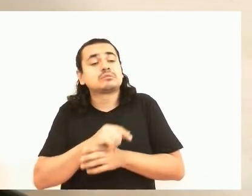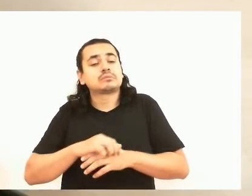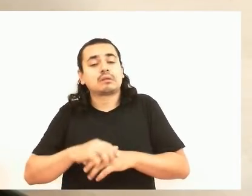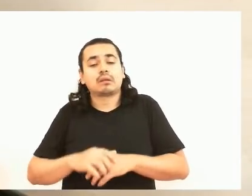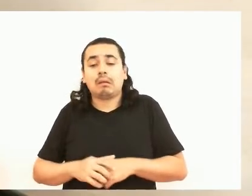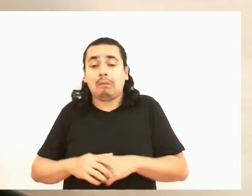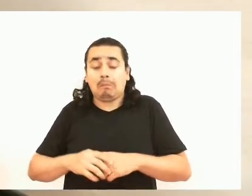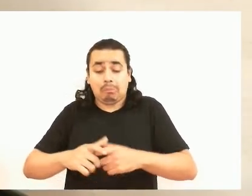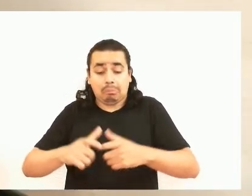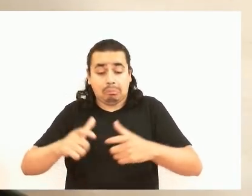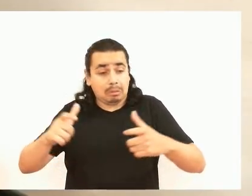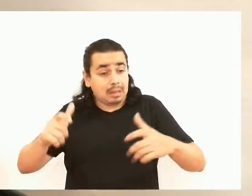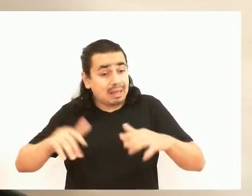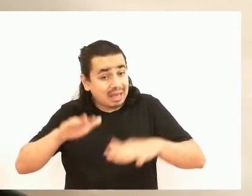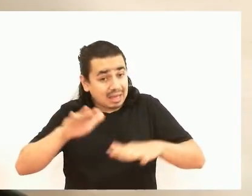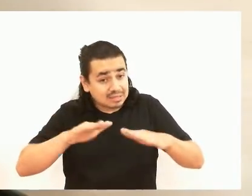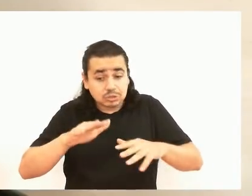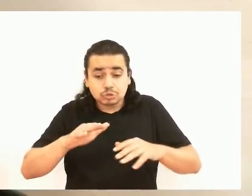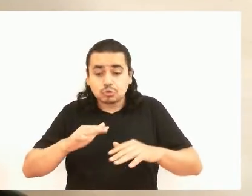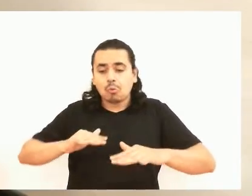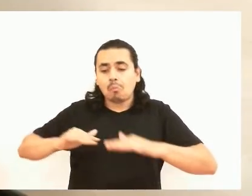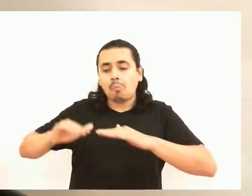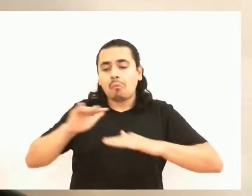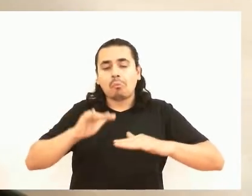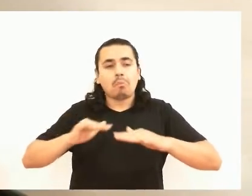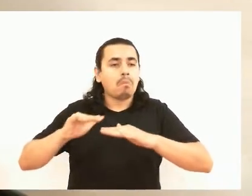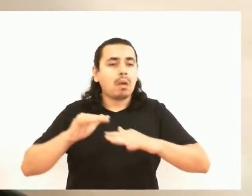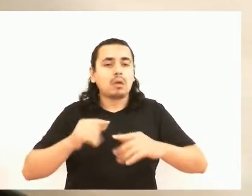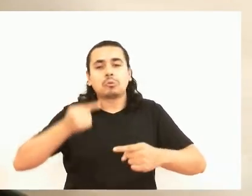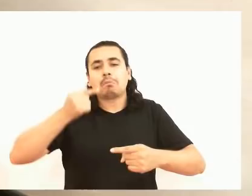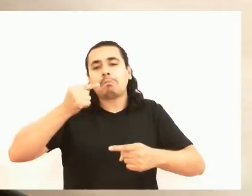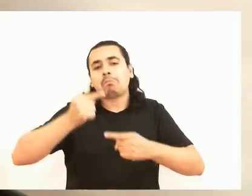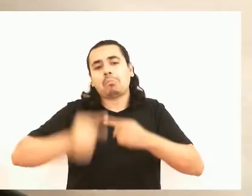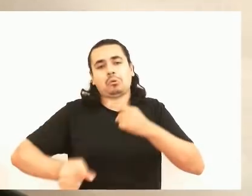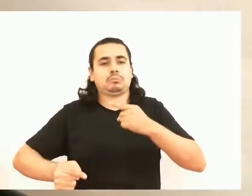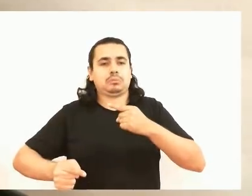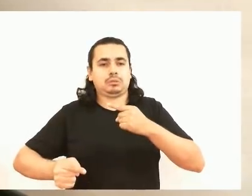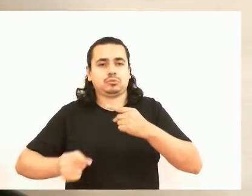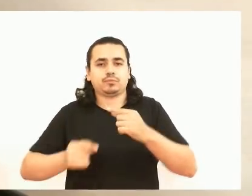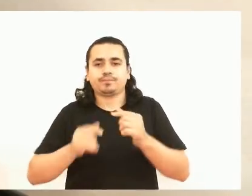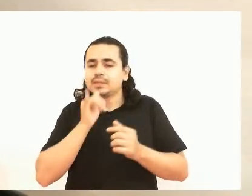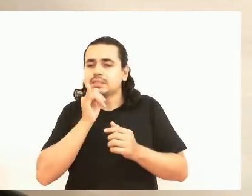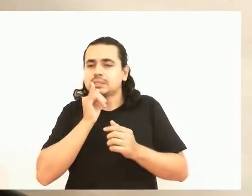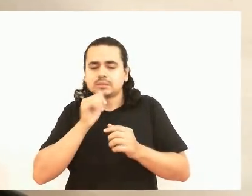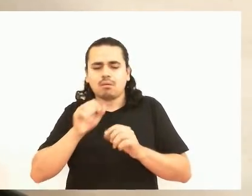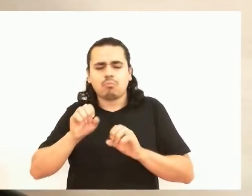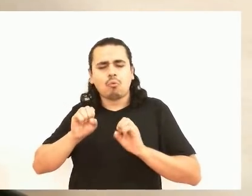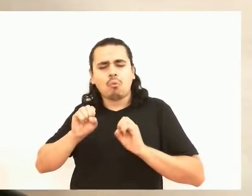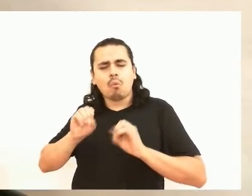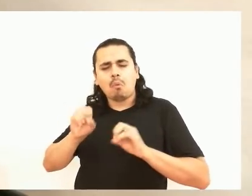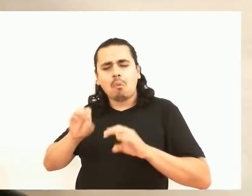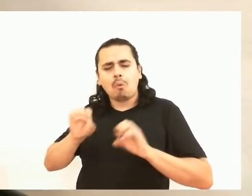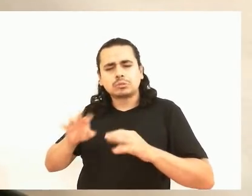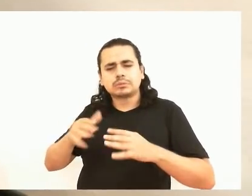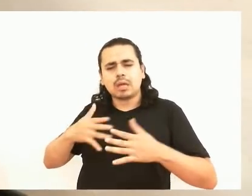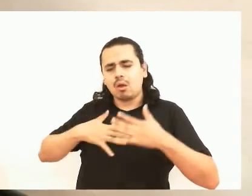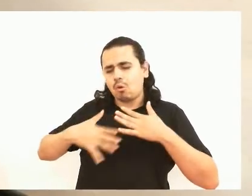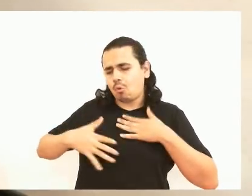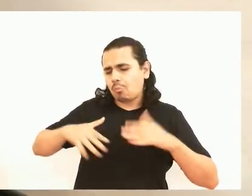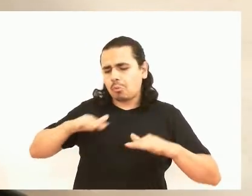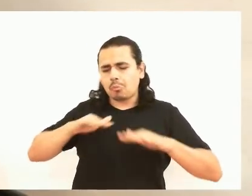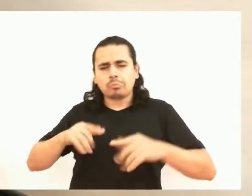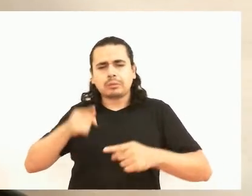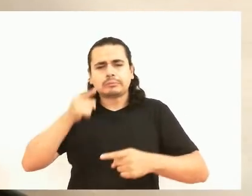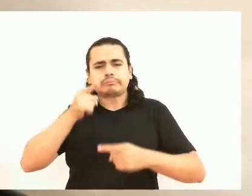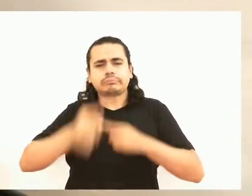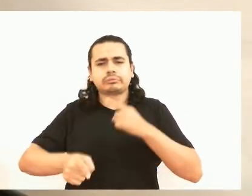maioria das vezes o movimento é negligenciado a aula de corpo é negligenciada então